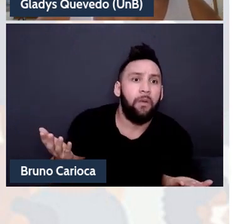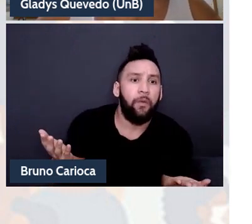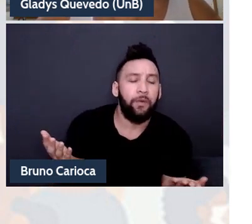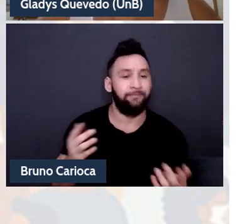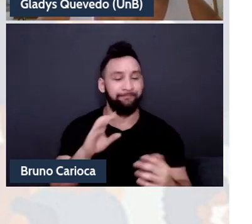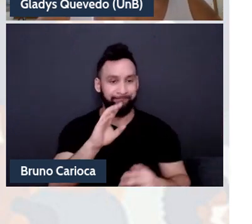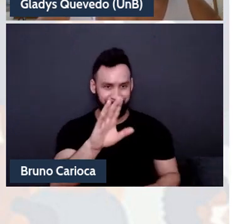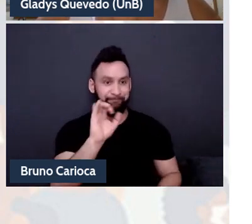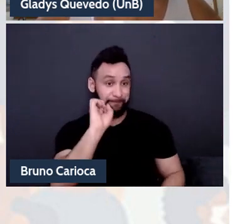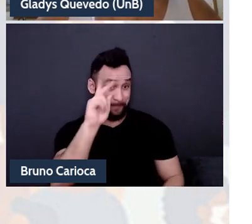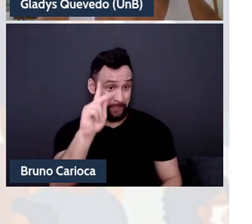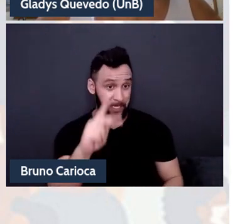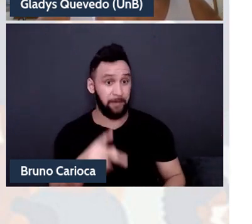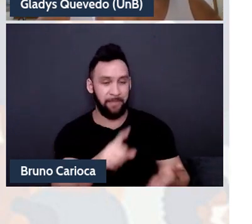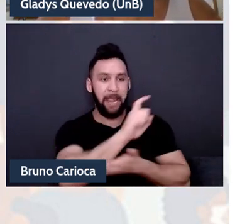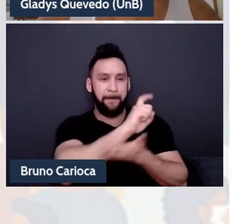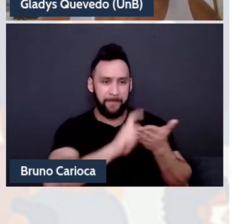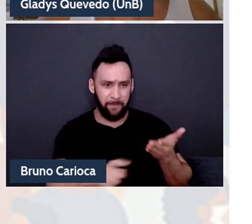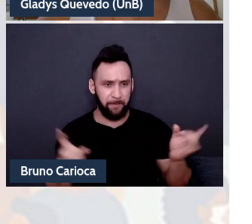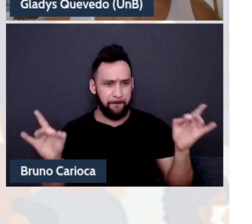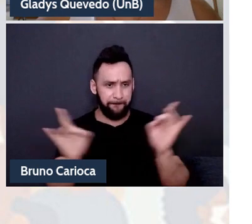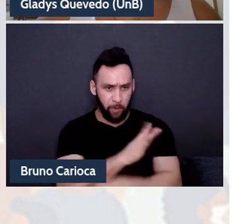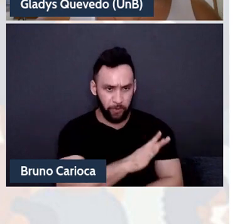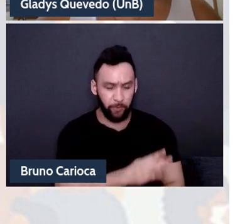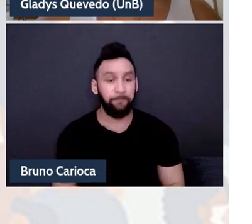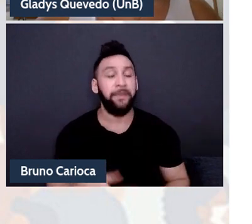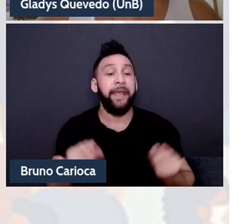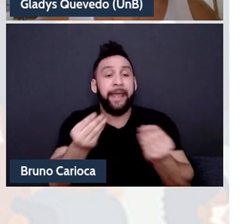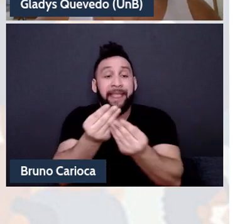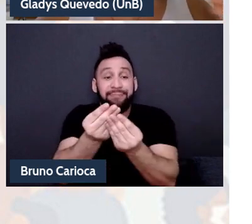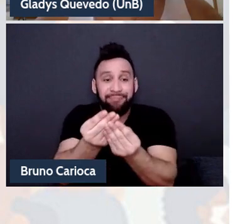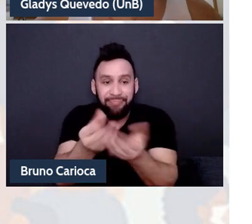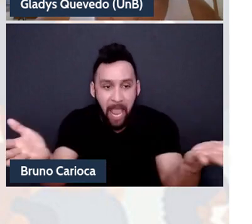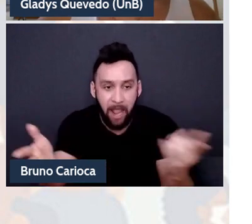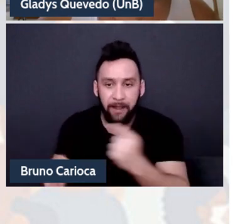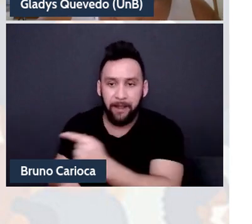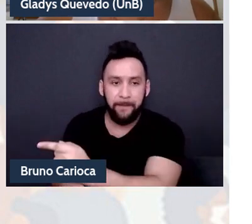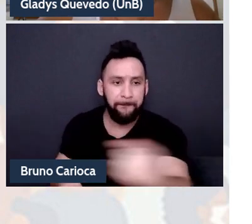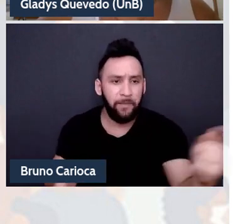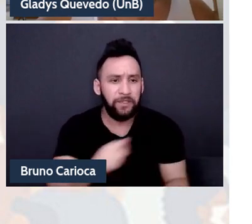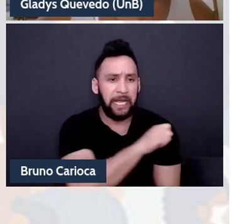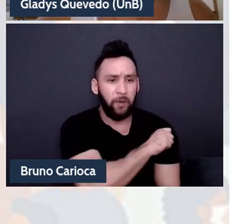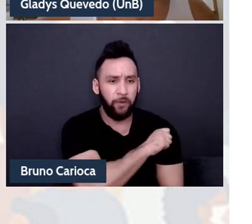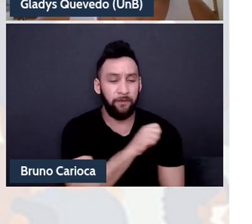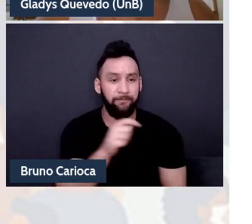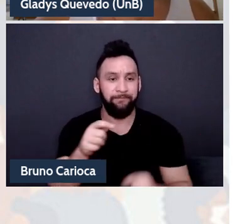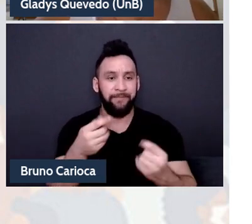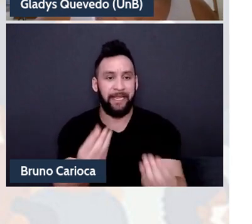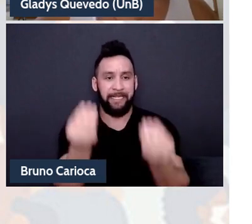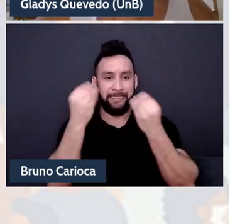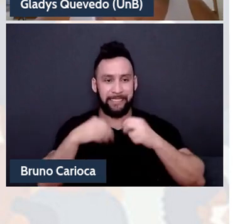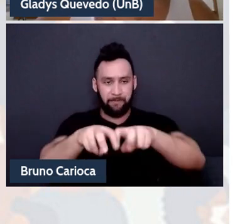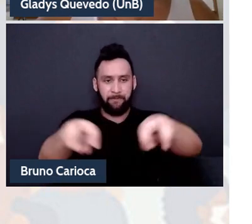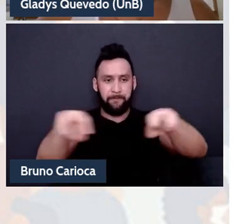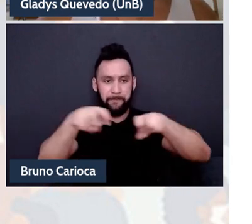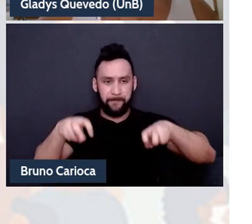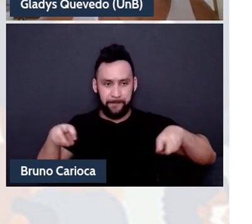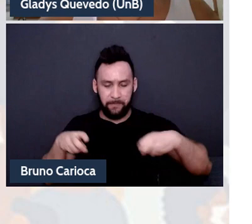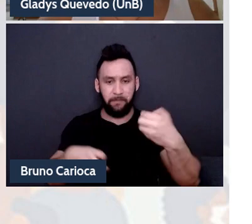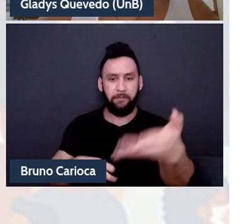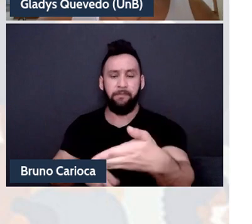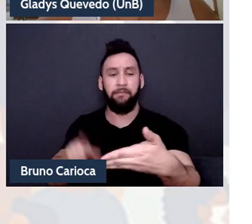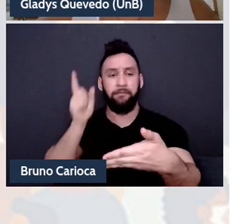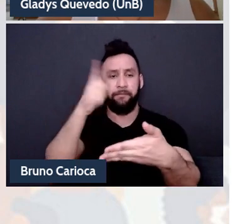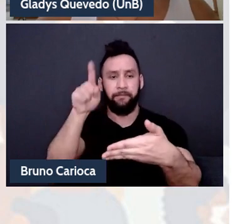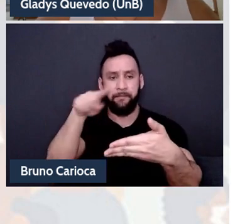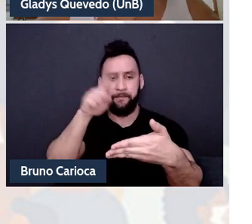consequências na vida real os testes ocasionam nos participantes? Né? São questões que a gente tem que se